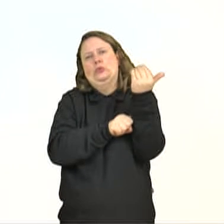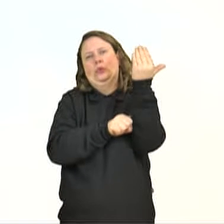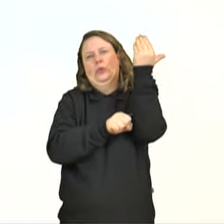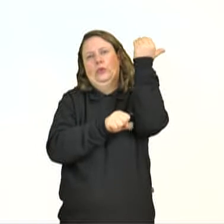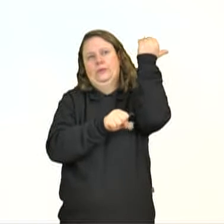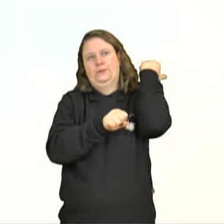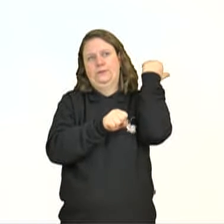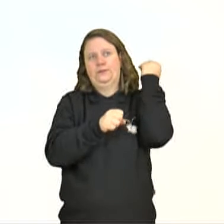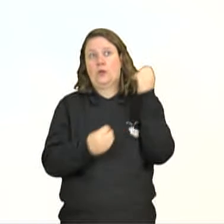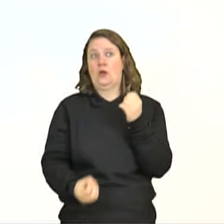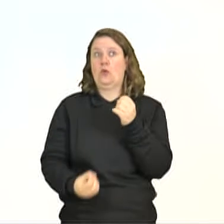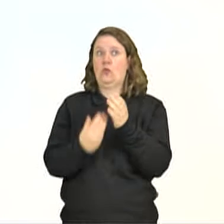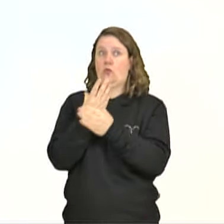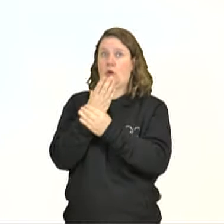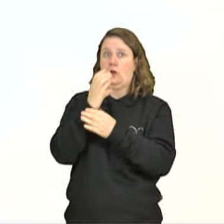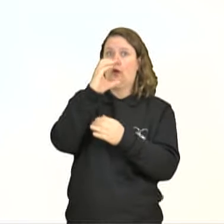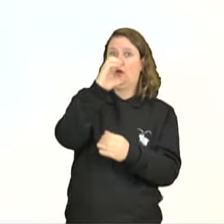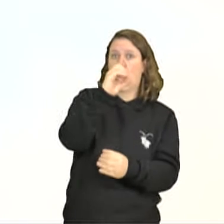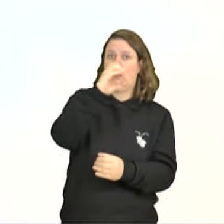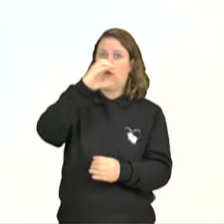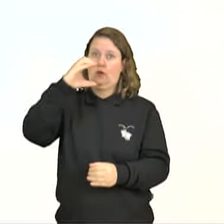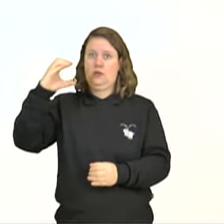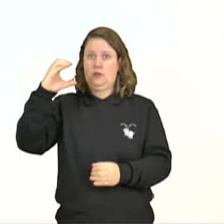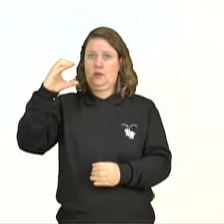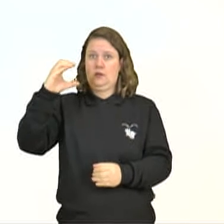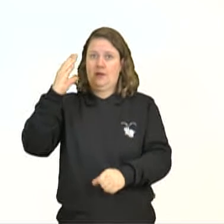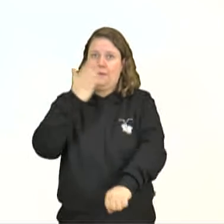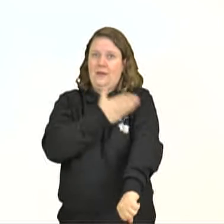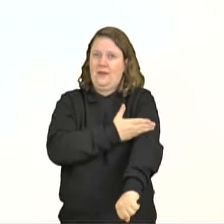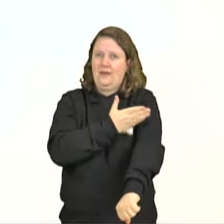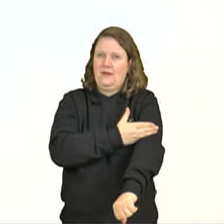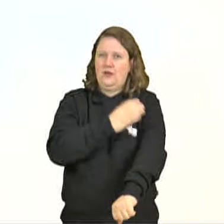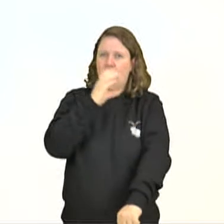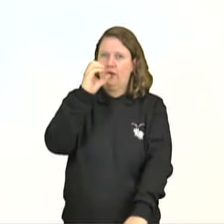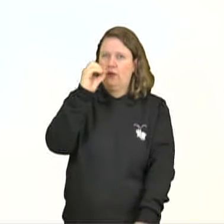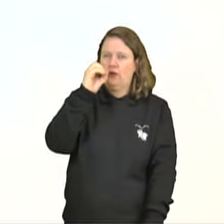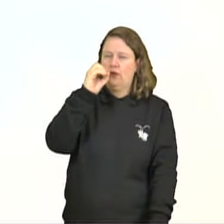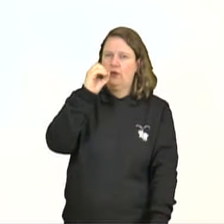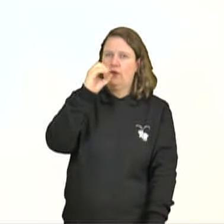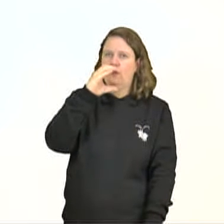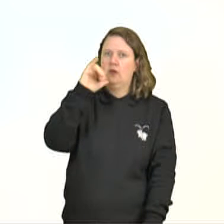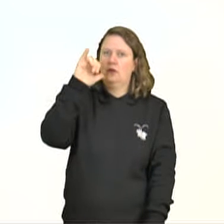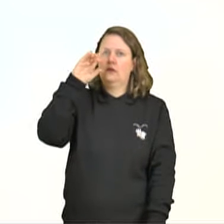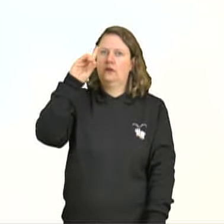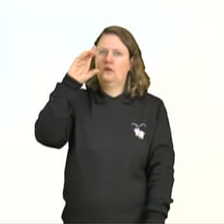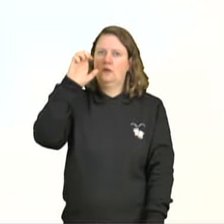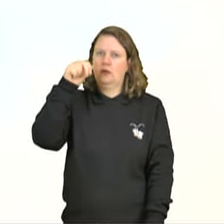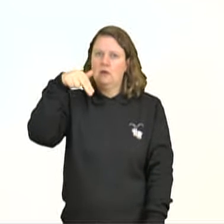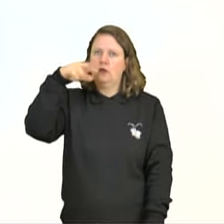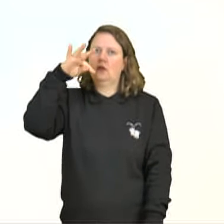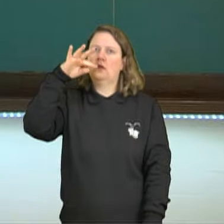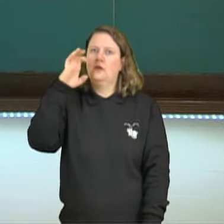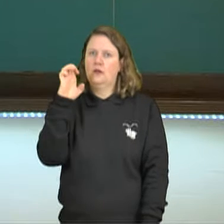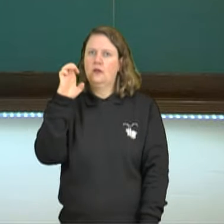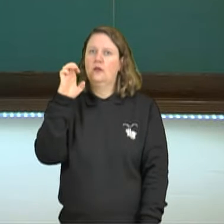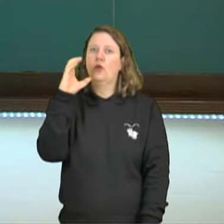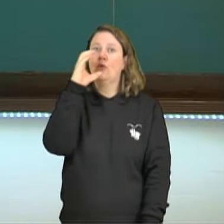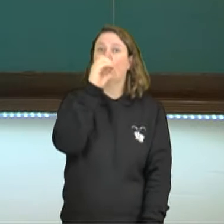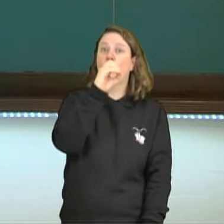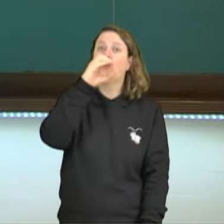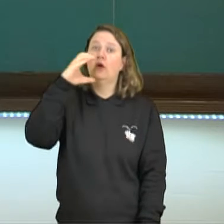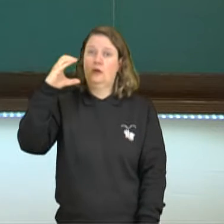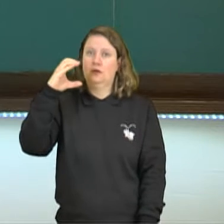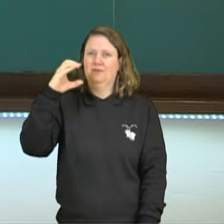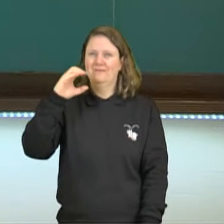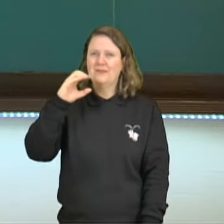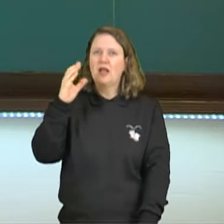O nascimento do Ocidente medieval. Quando a gente fala de Idade Média, de feudalismo, a gente está falando do mundo ocidental, da